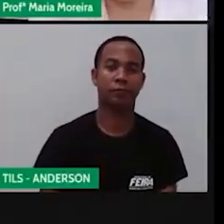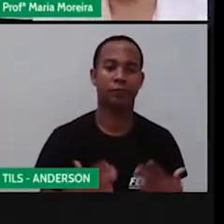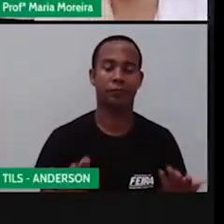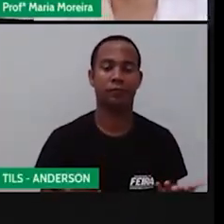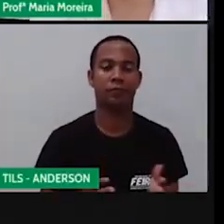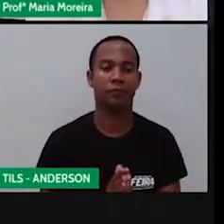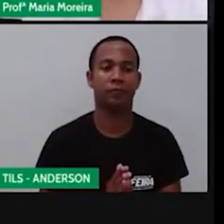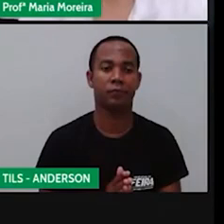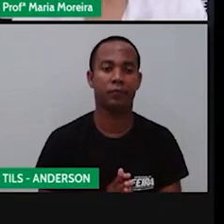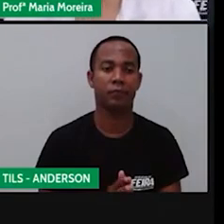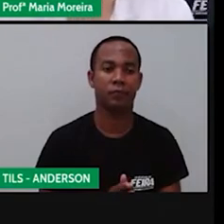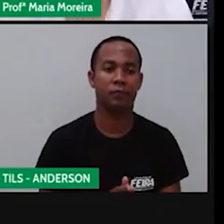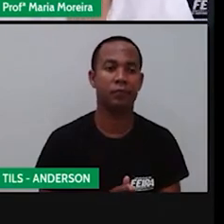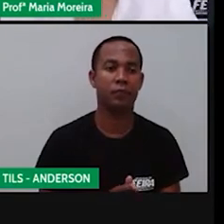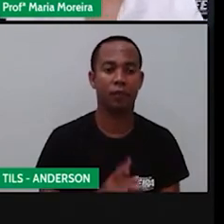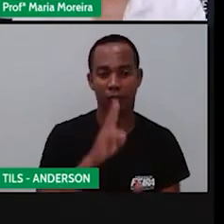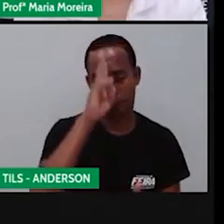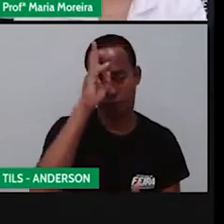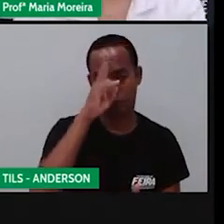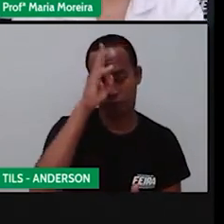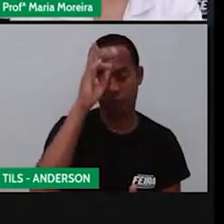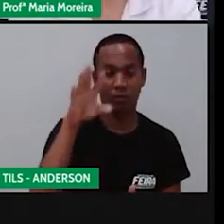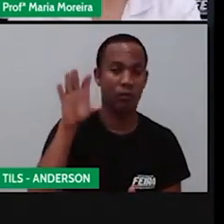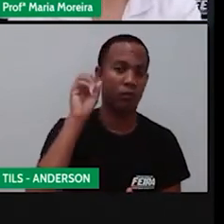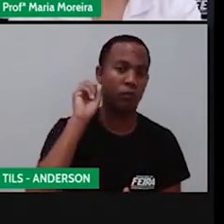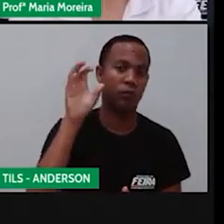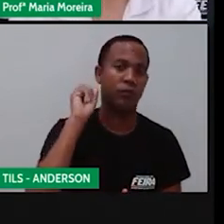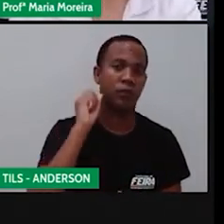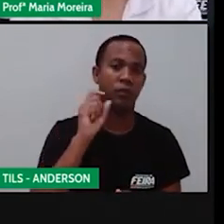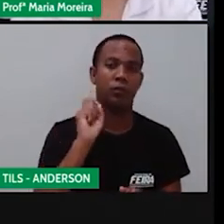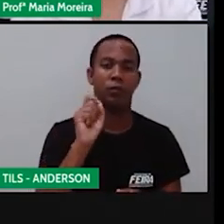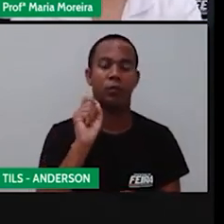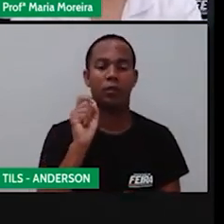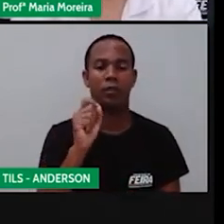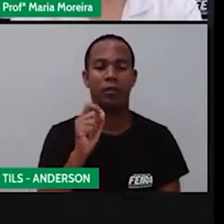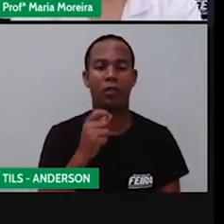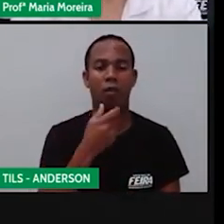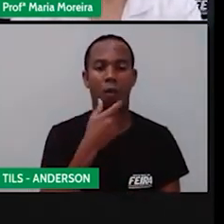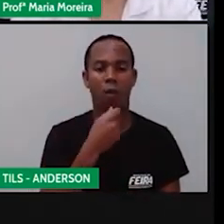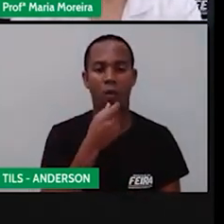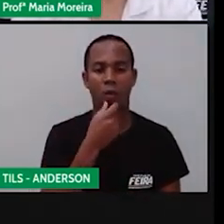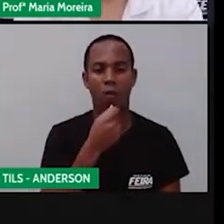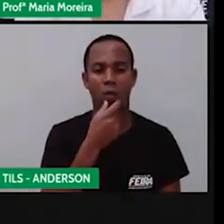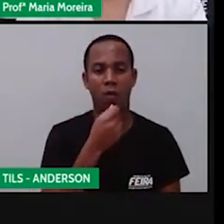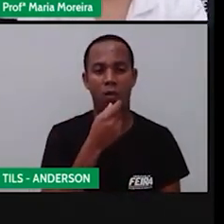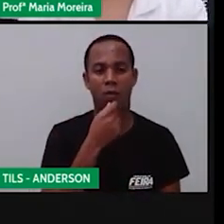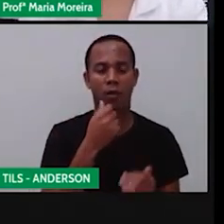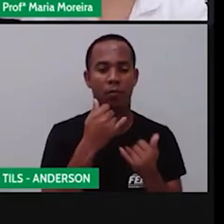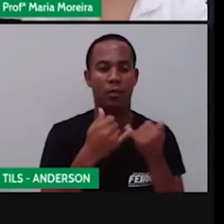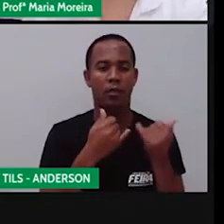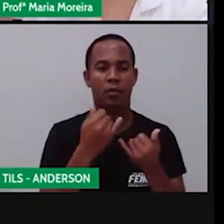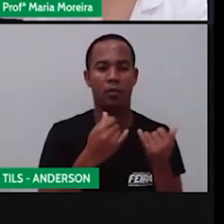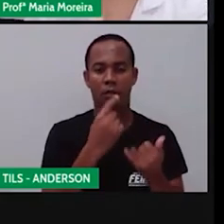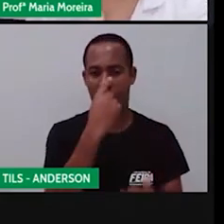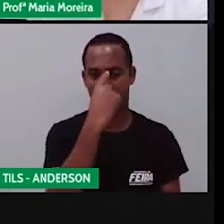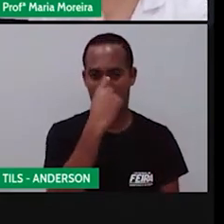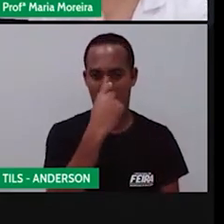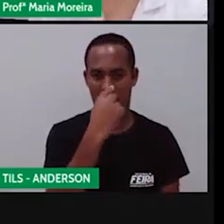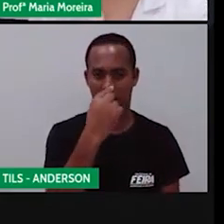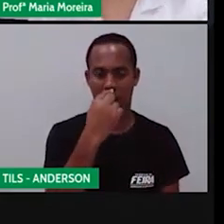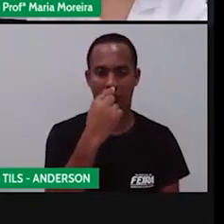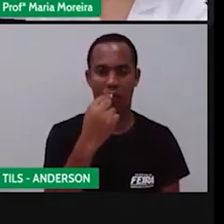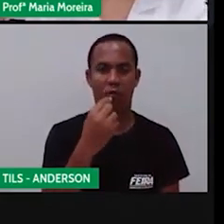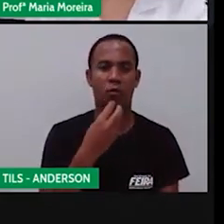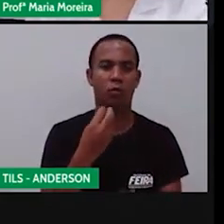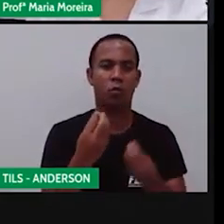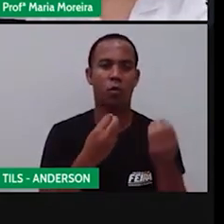gente acabou de ouvir aí, né, a história de Pinóquio, na verdade, que é uma narração.